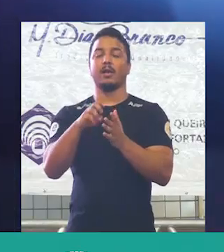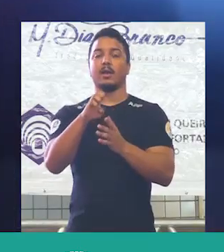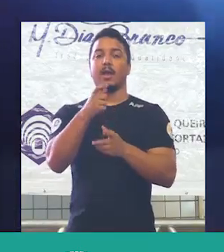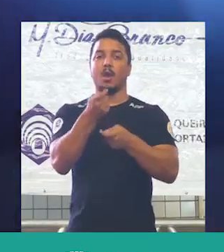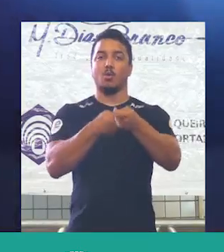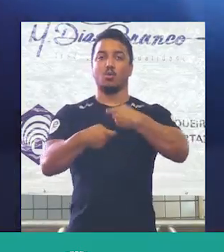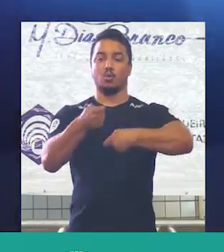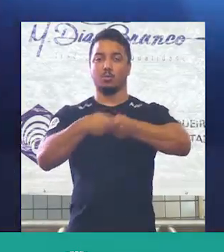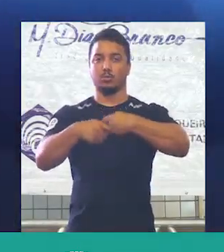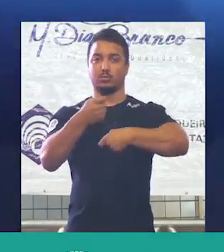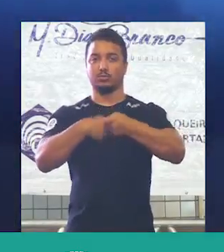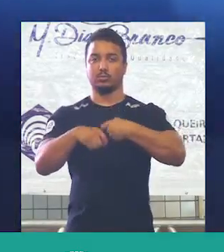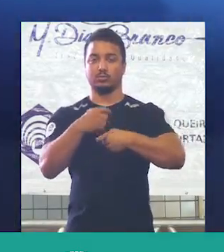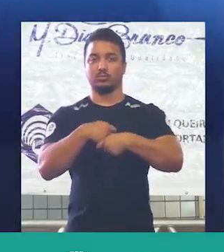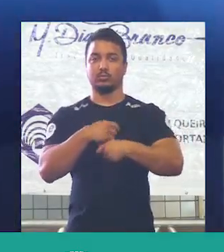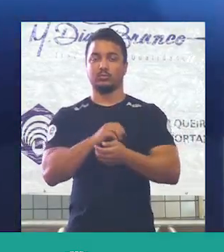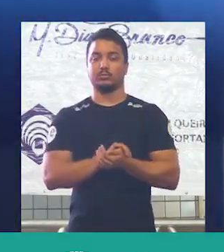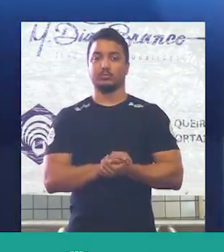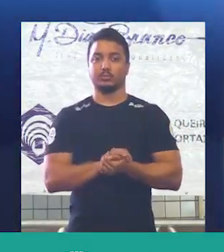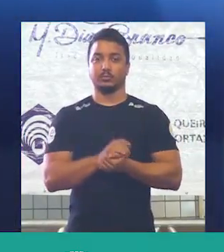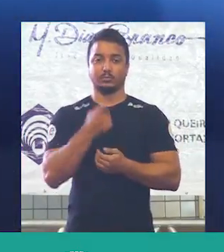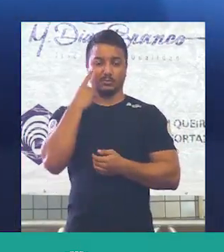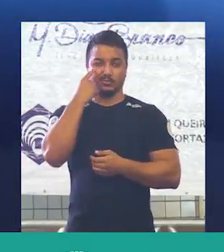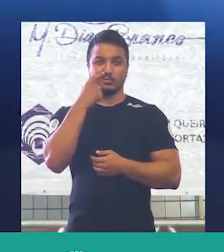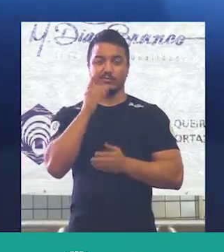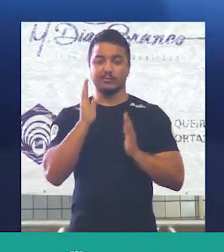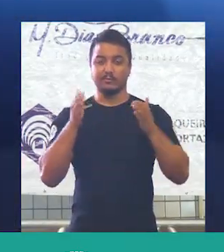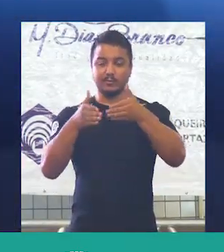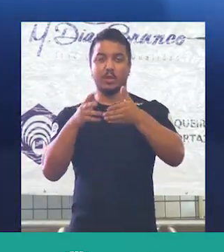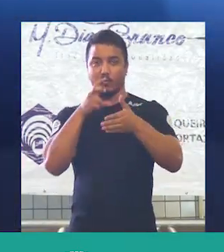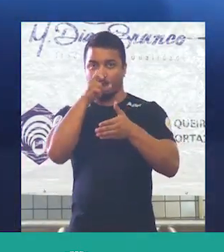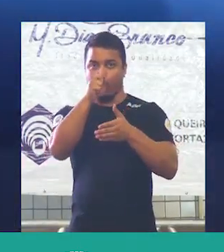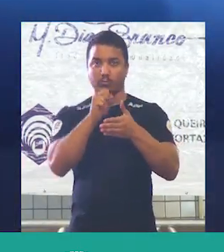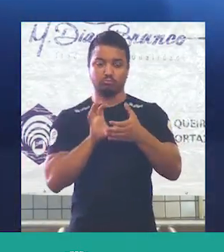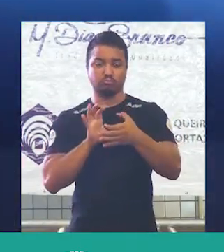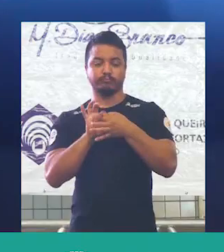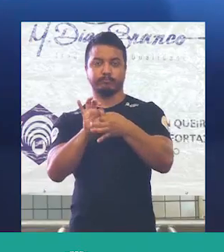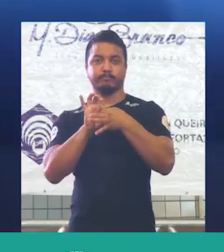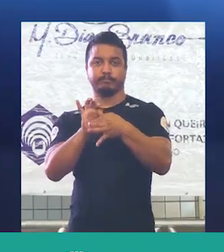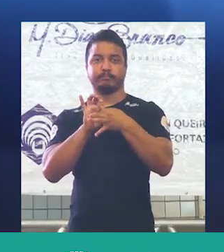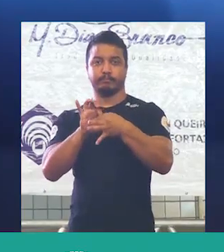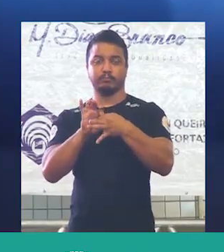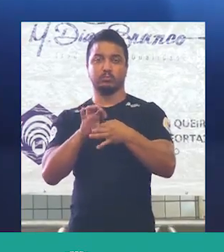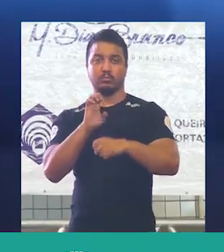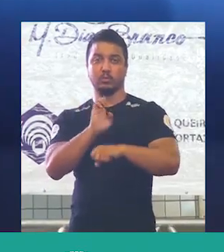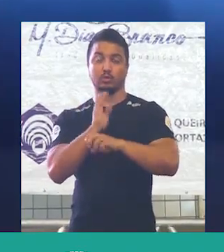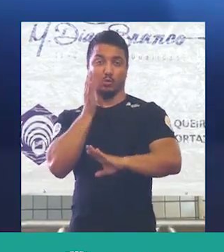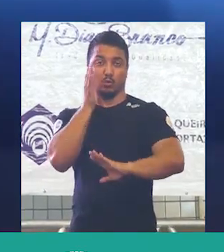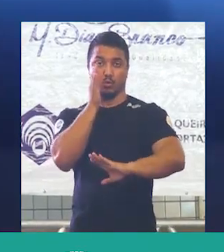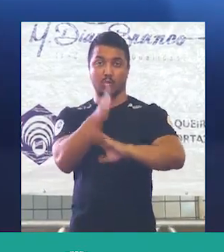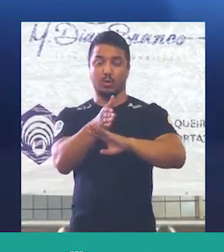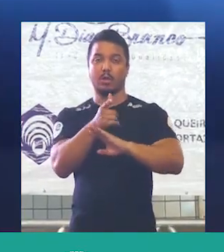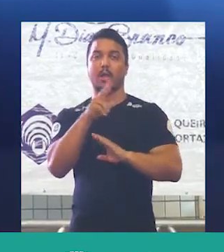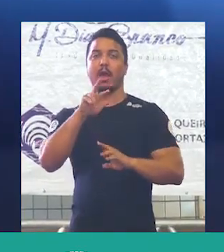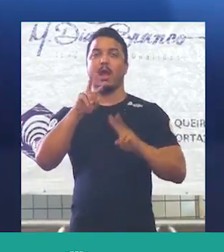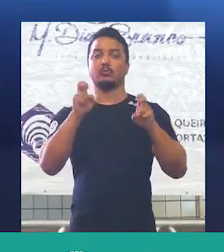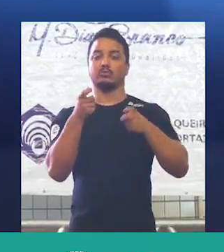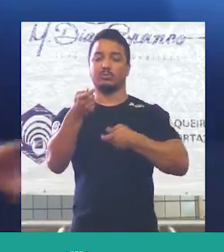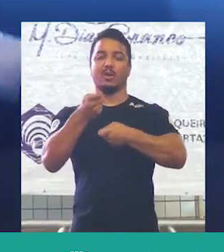econômico. Getúlio Vargas estabelece uma forte intervenção do Estado sobre a